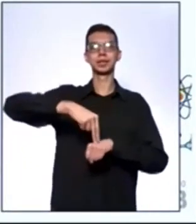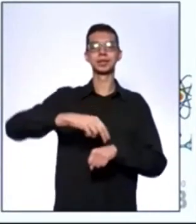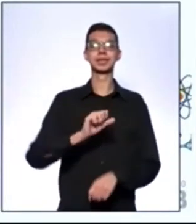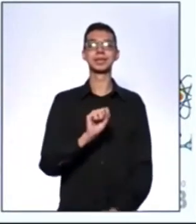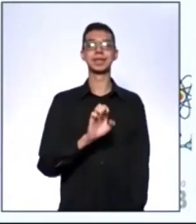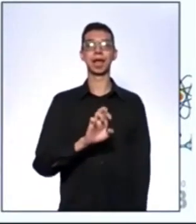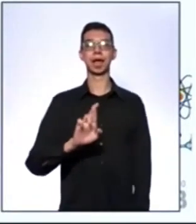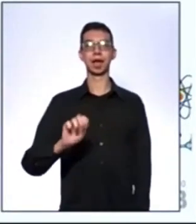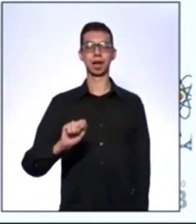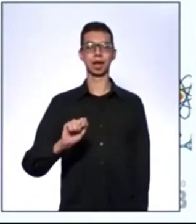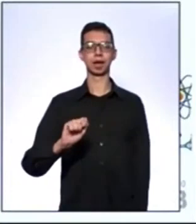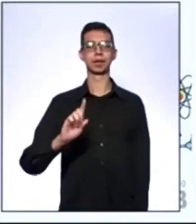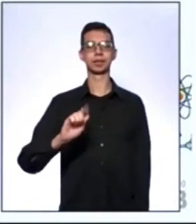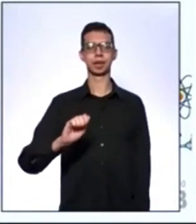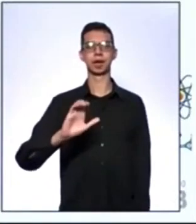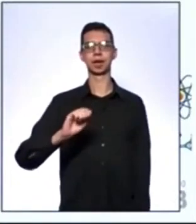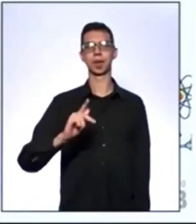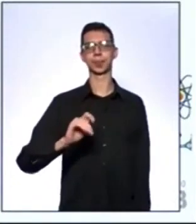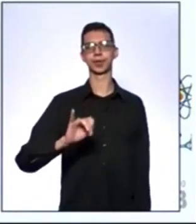22 patrimônios culturais